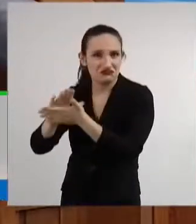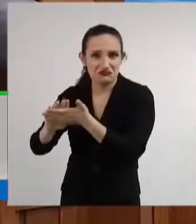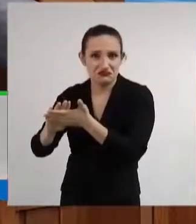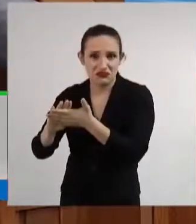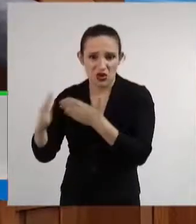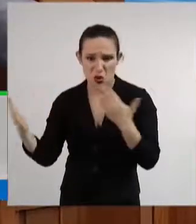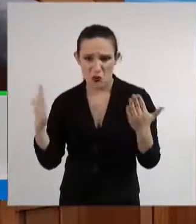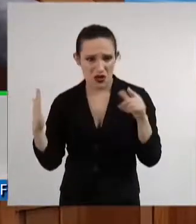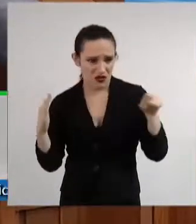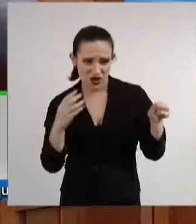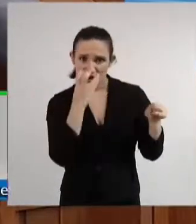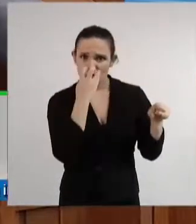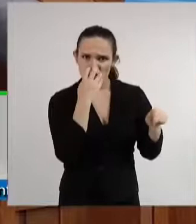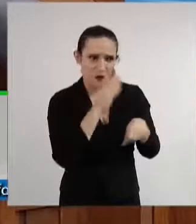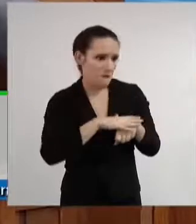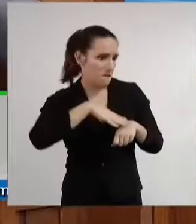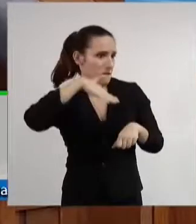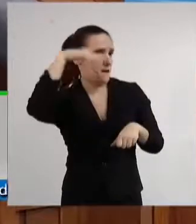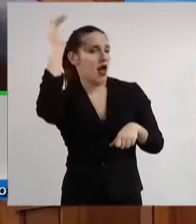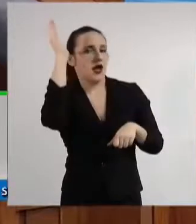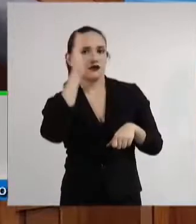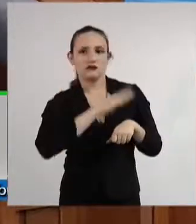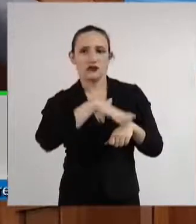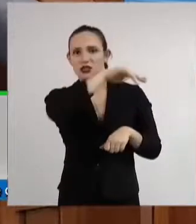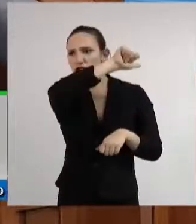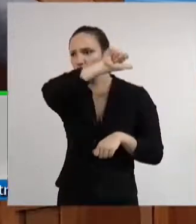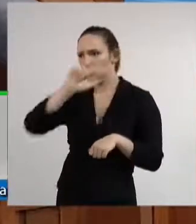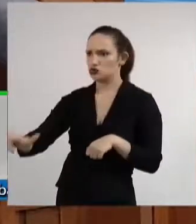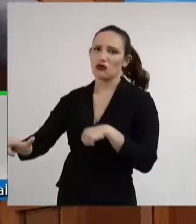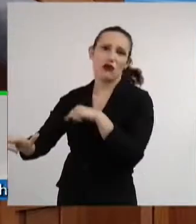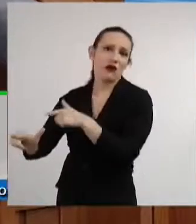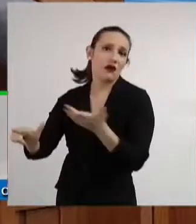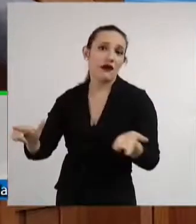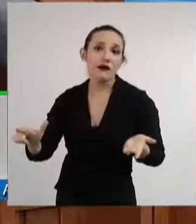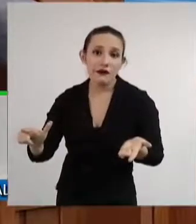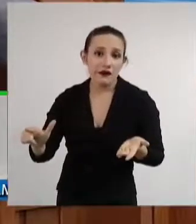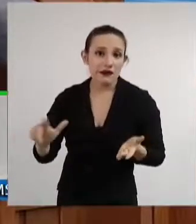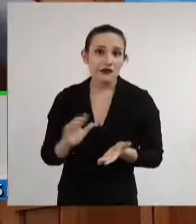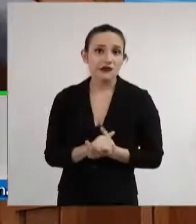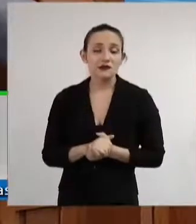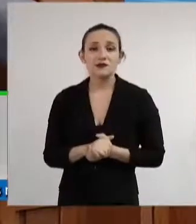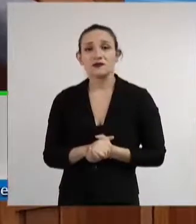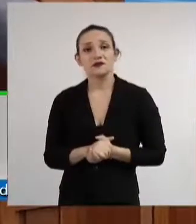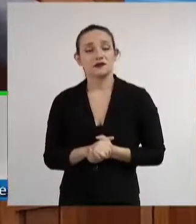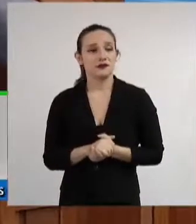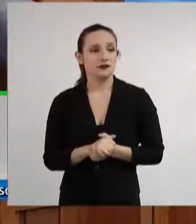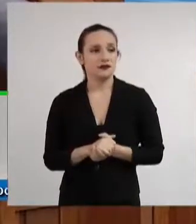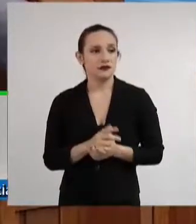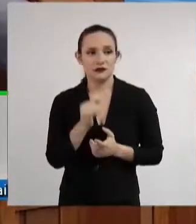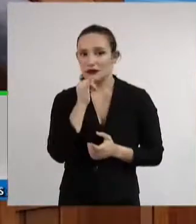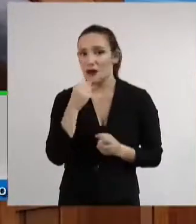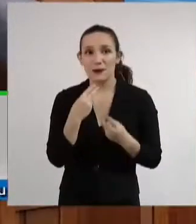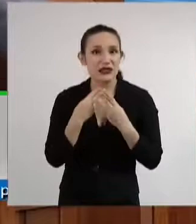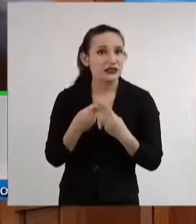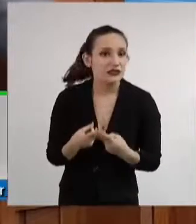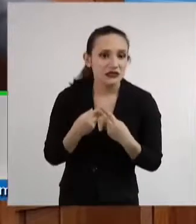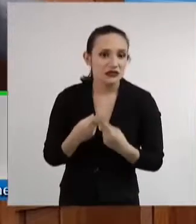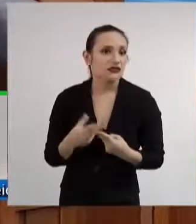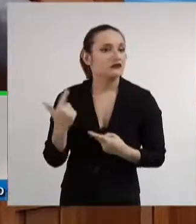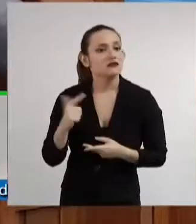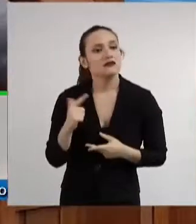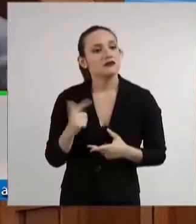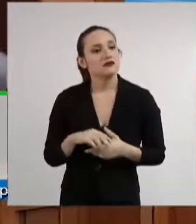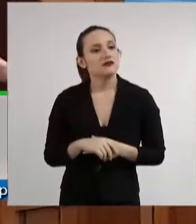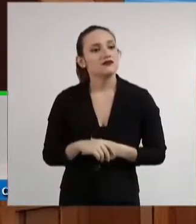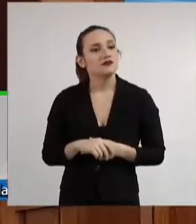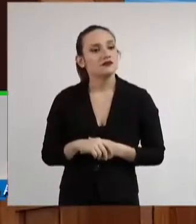tem recebido, na verdade, até mesmo a tolerância de você.